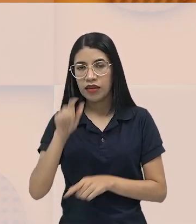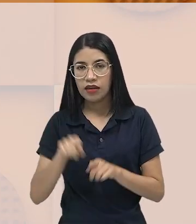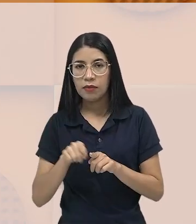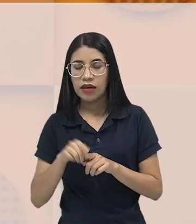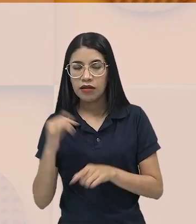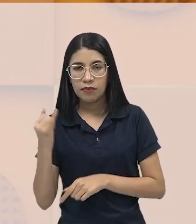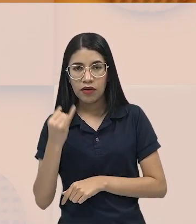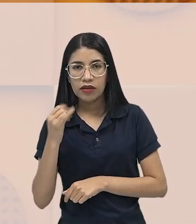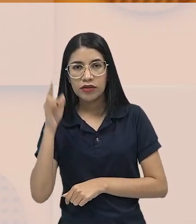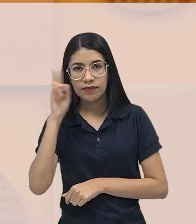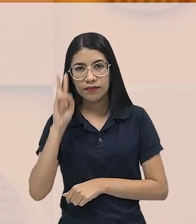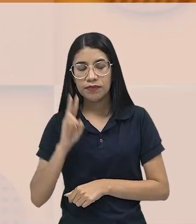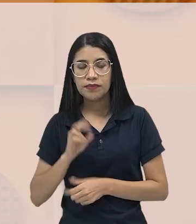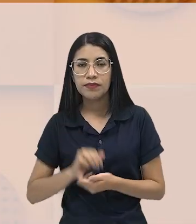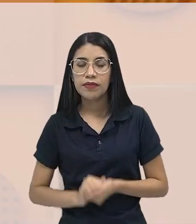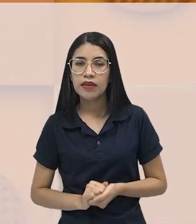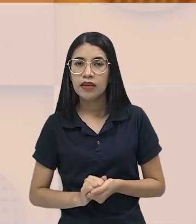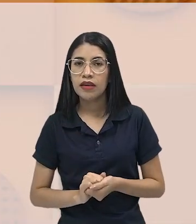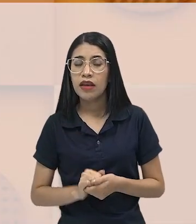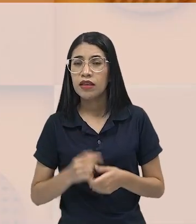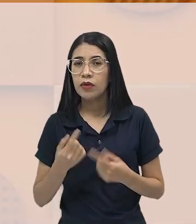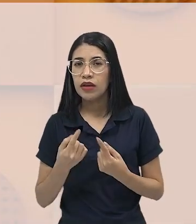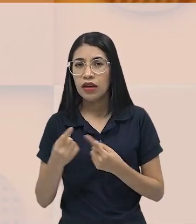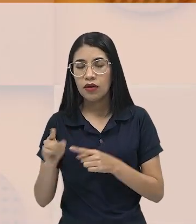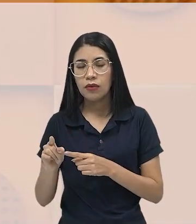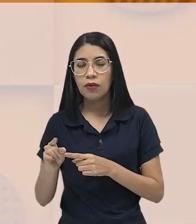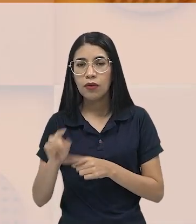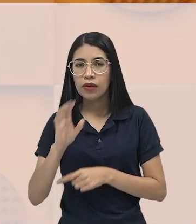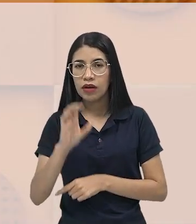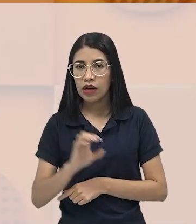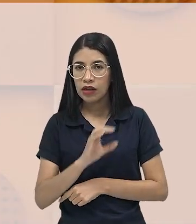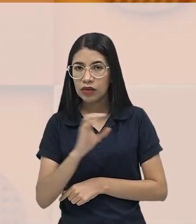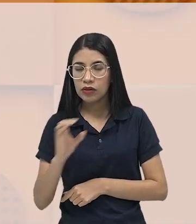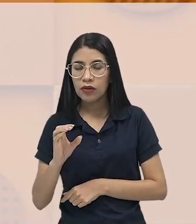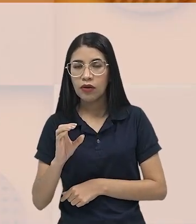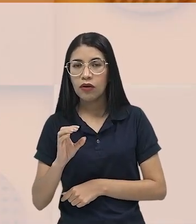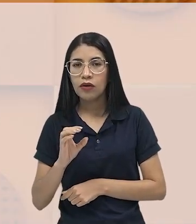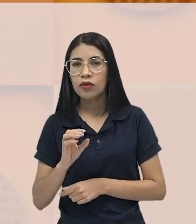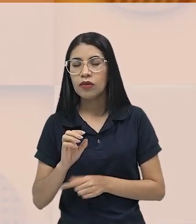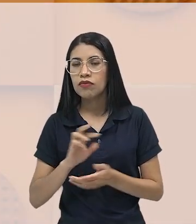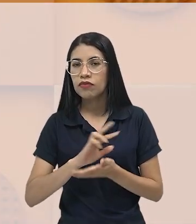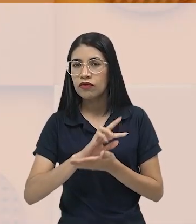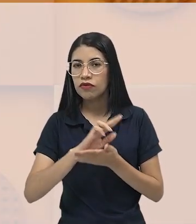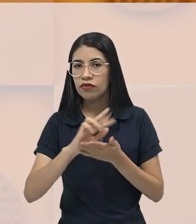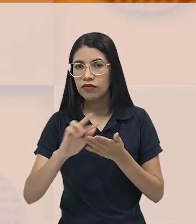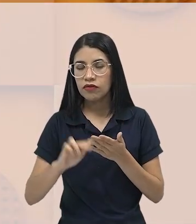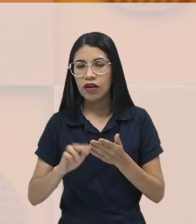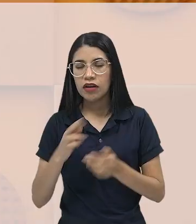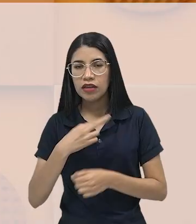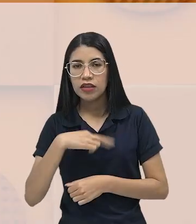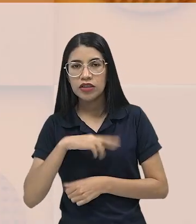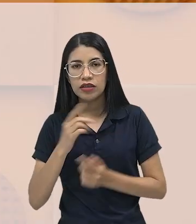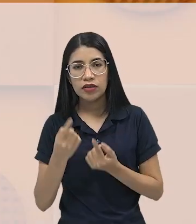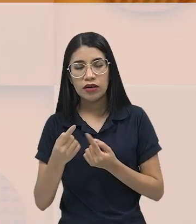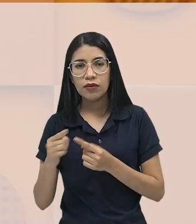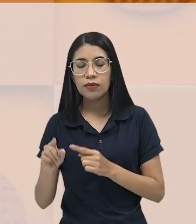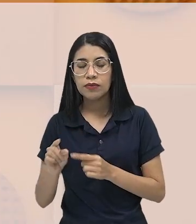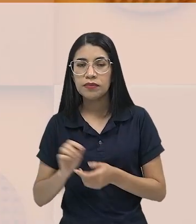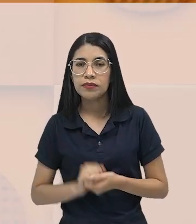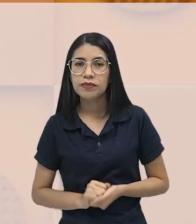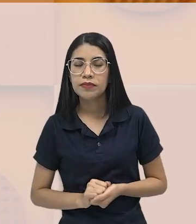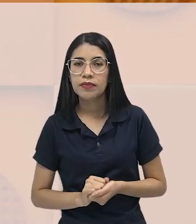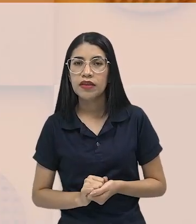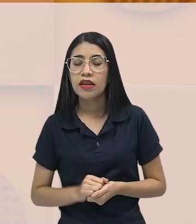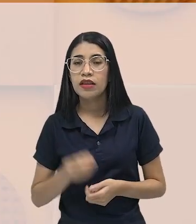história. Ele começa a perseguir, né, católicos, batistas, presbiterianos, puritanos, calvinistas, né?